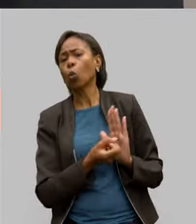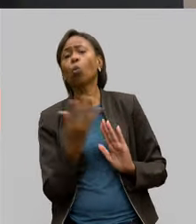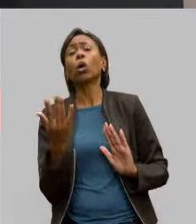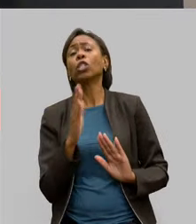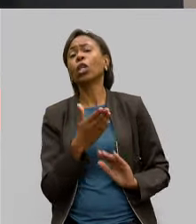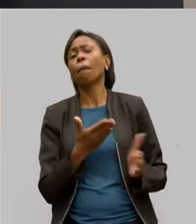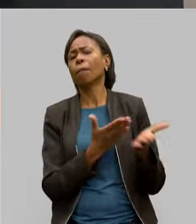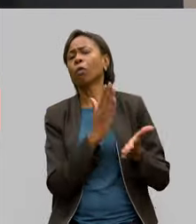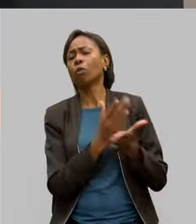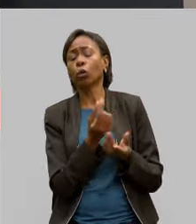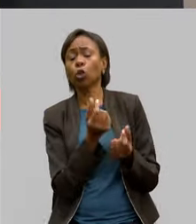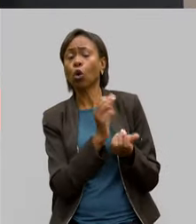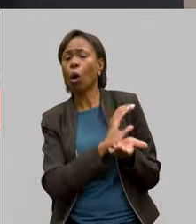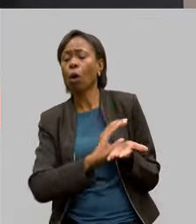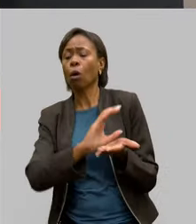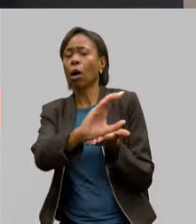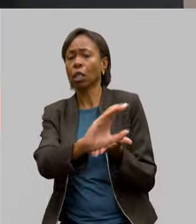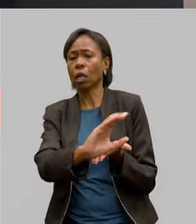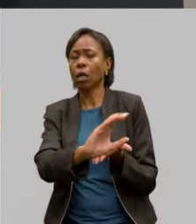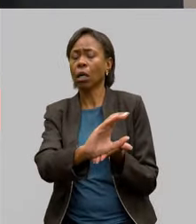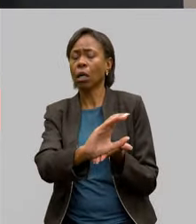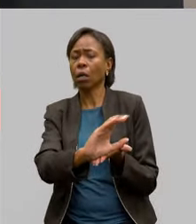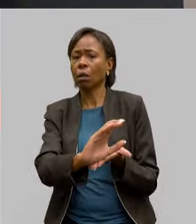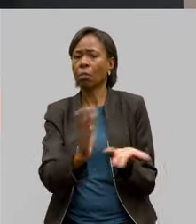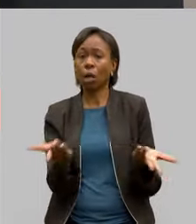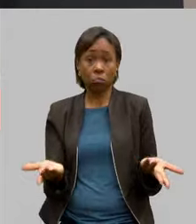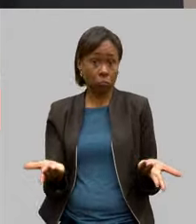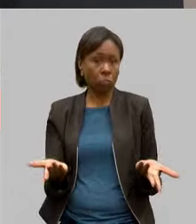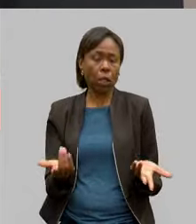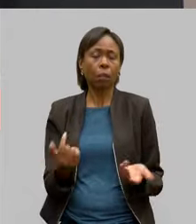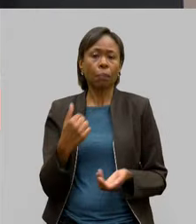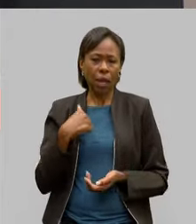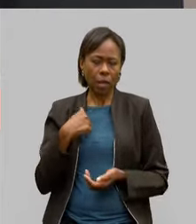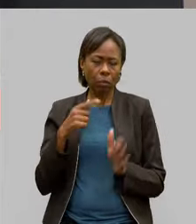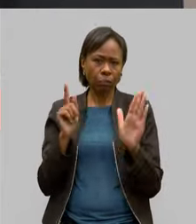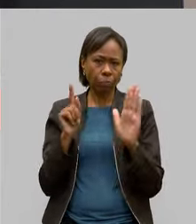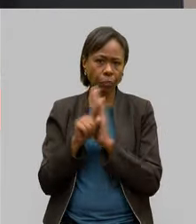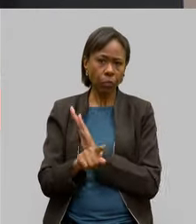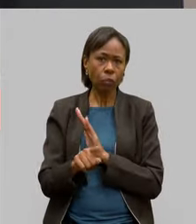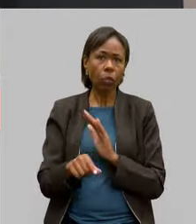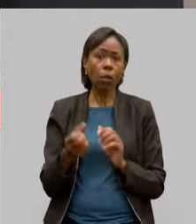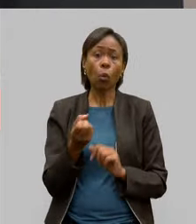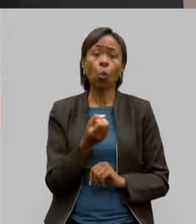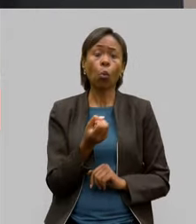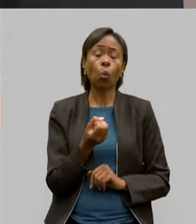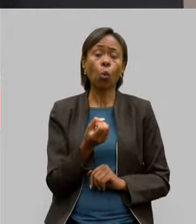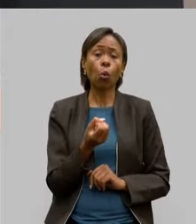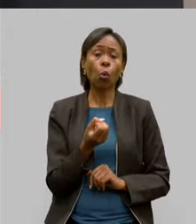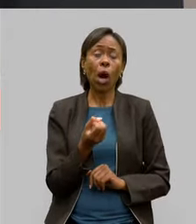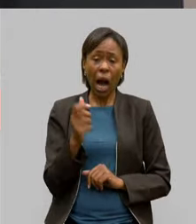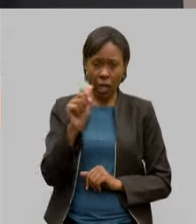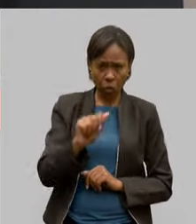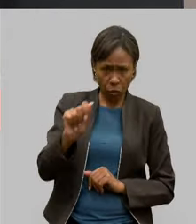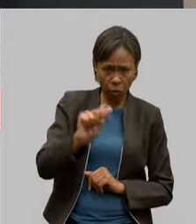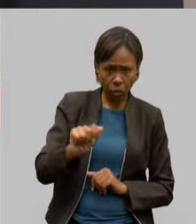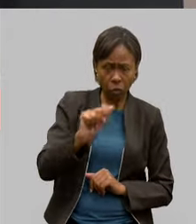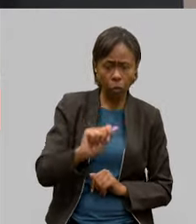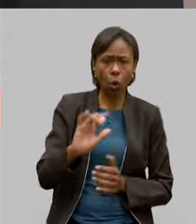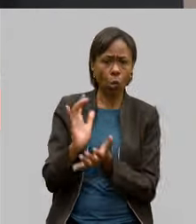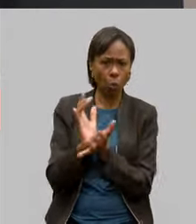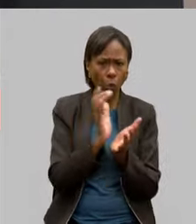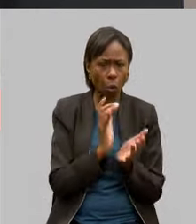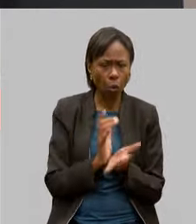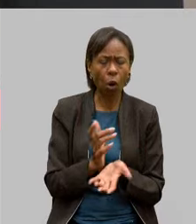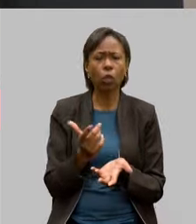de grana paraa pesquisa e maconha eh eu ia fazer uma pergunta o seguinte quanto que as associações o a eas